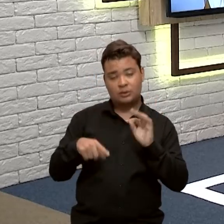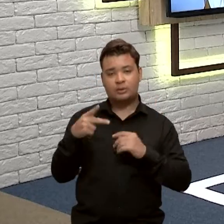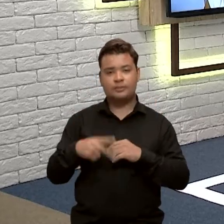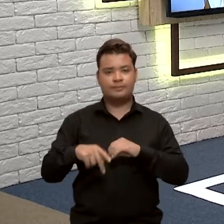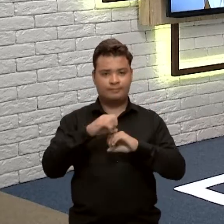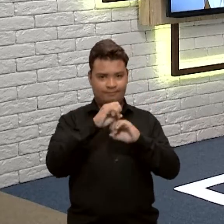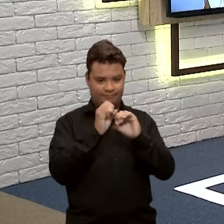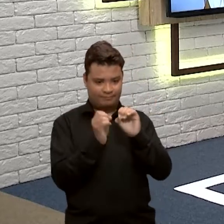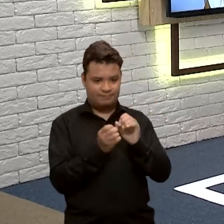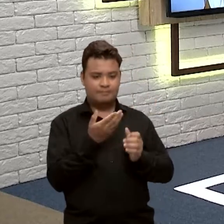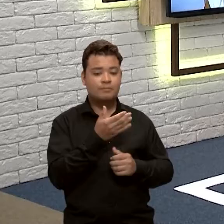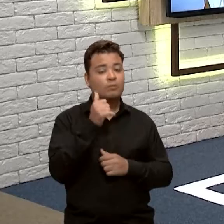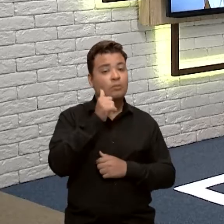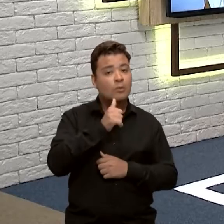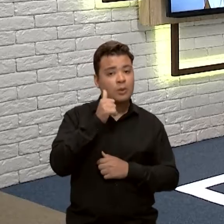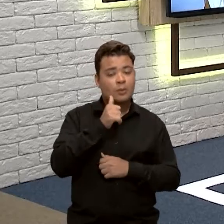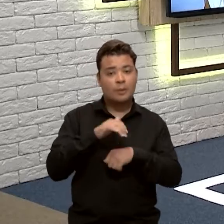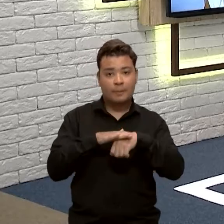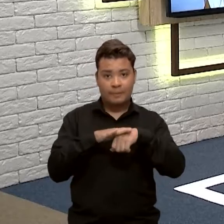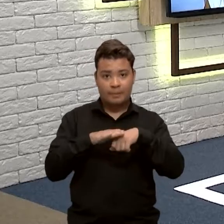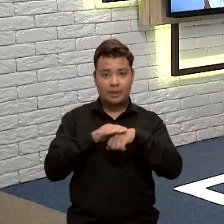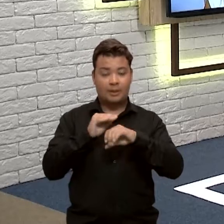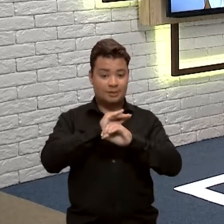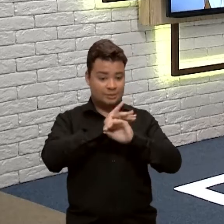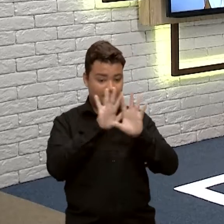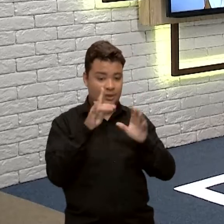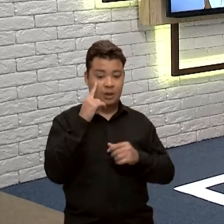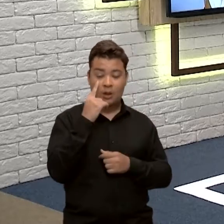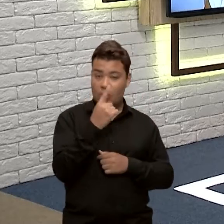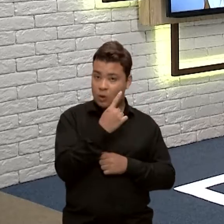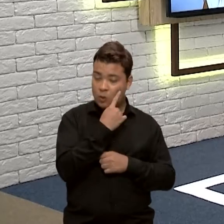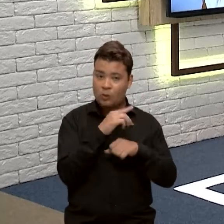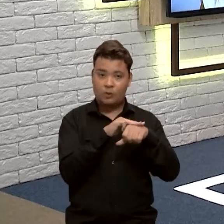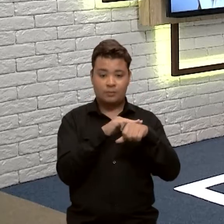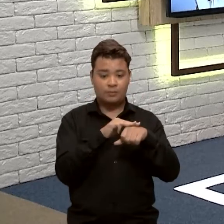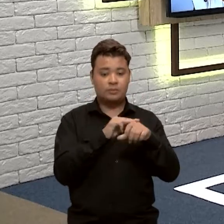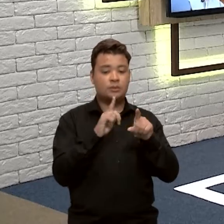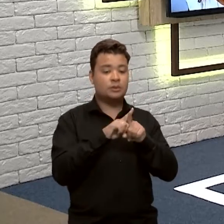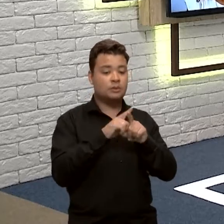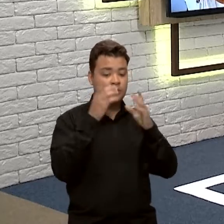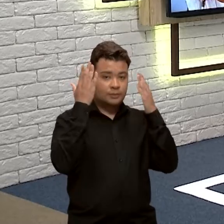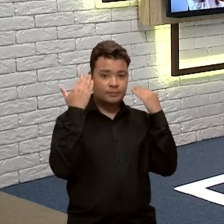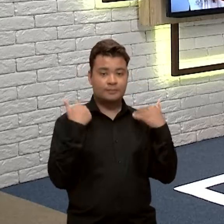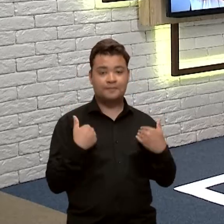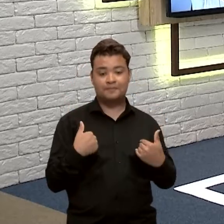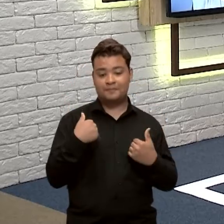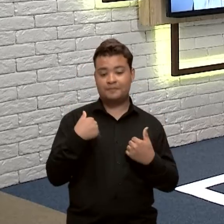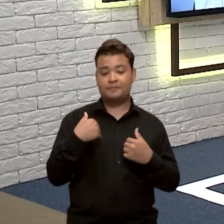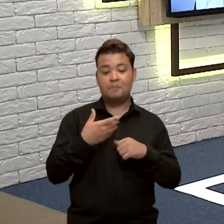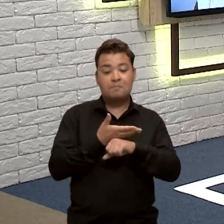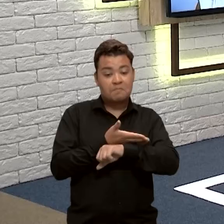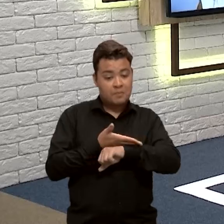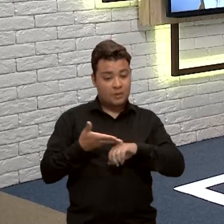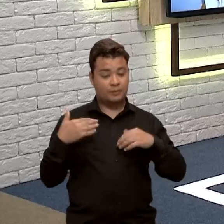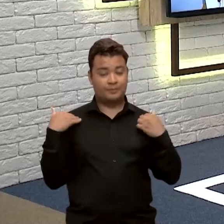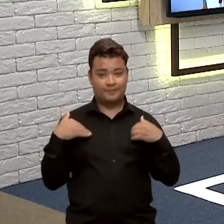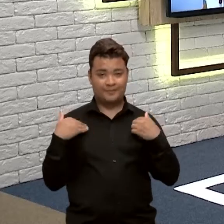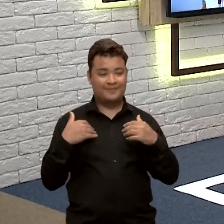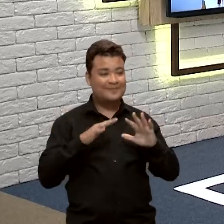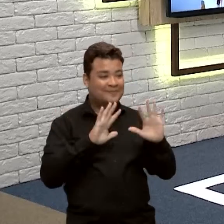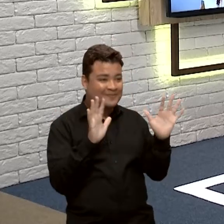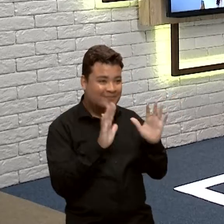Ela se identifica como uma mulher de pele clara, de olhos castanhos e cabelos brancos de tamanho médio. Olá, muito obrigada pela